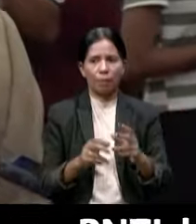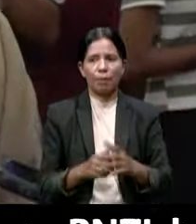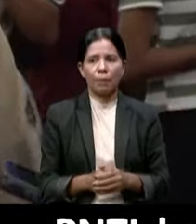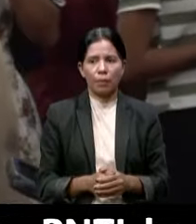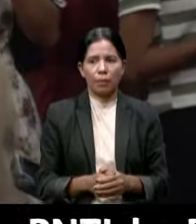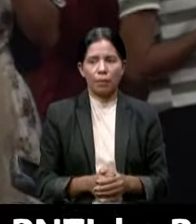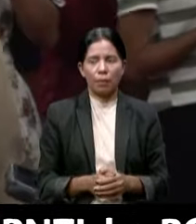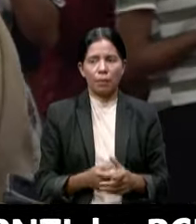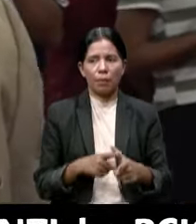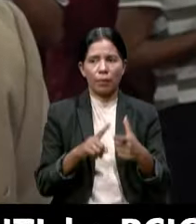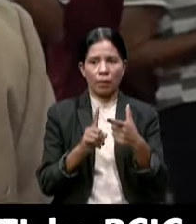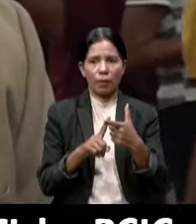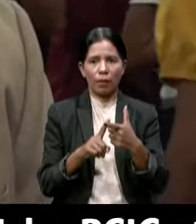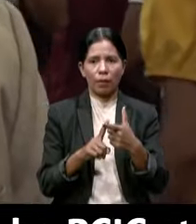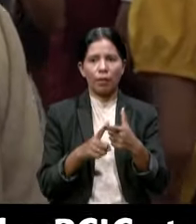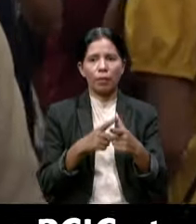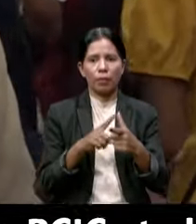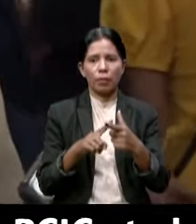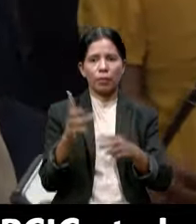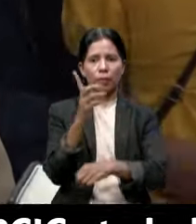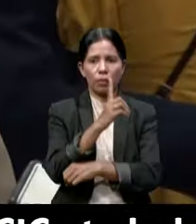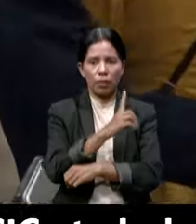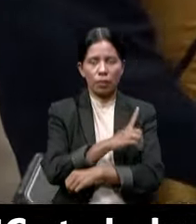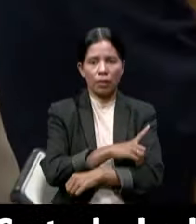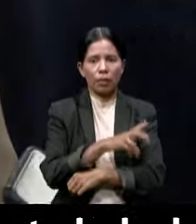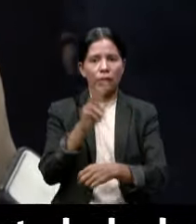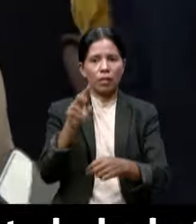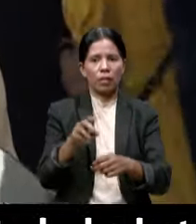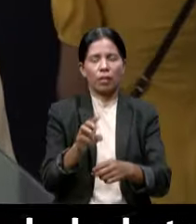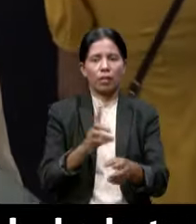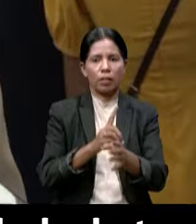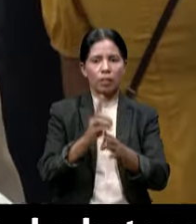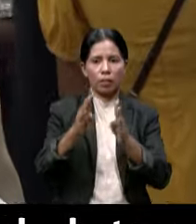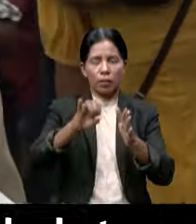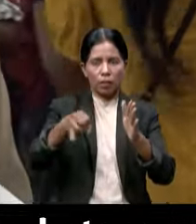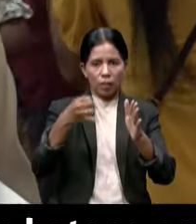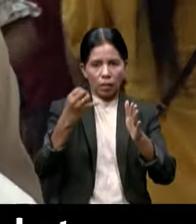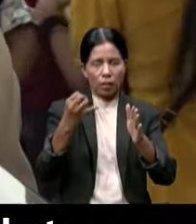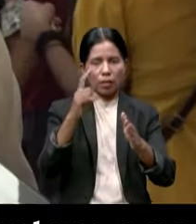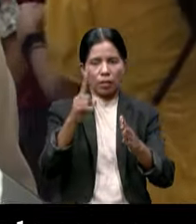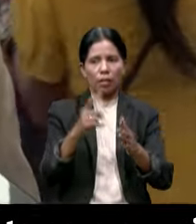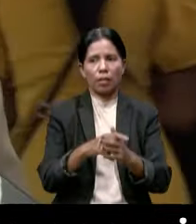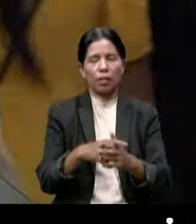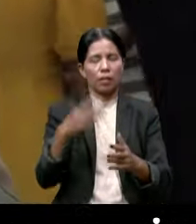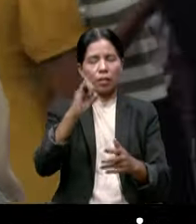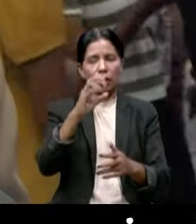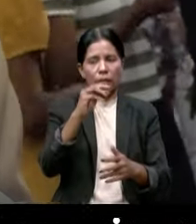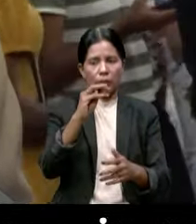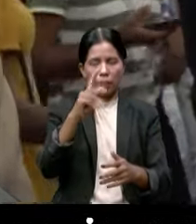Aí daí. E depois o Rini ida e o diretor geral de científico, né, e no hospital, mas